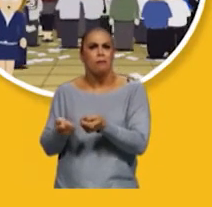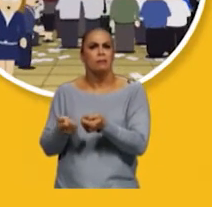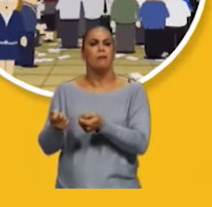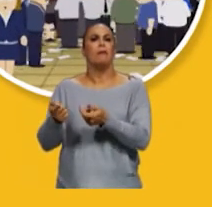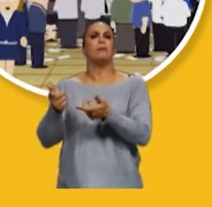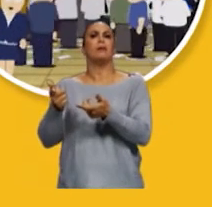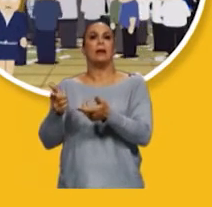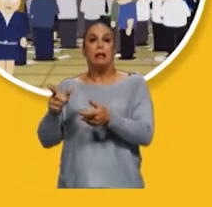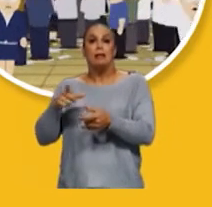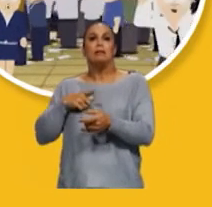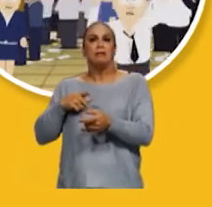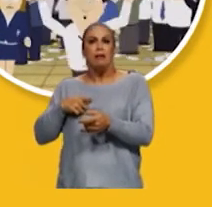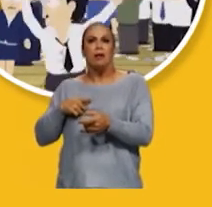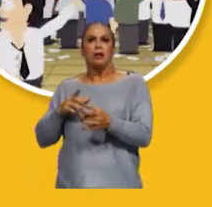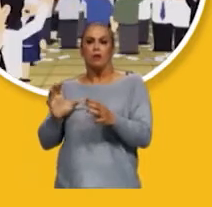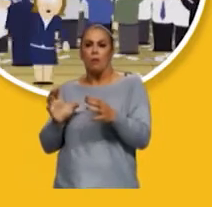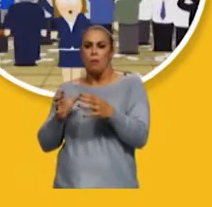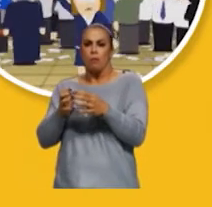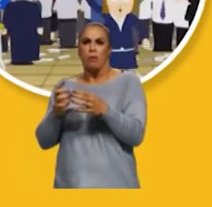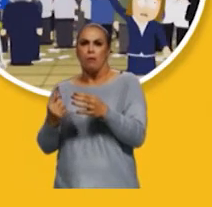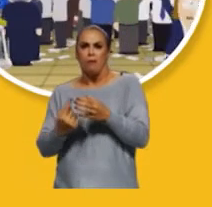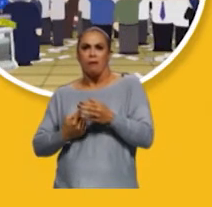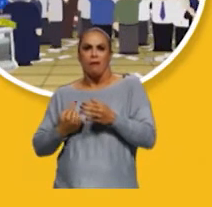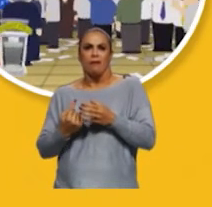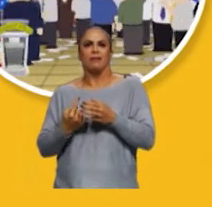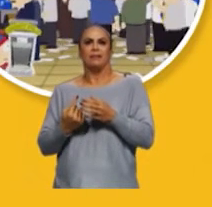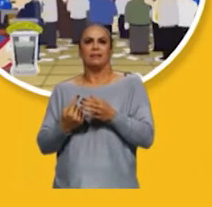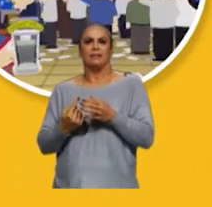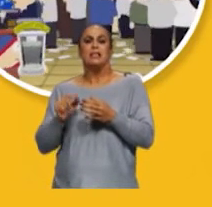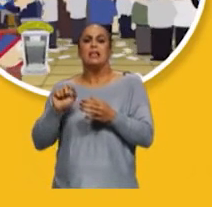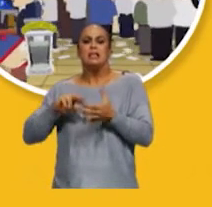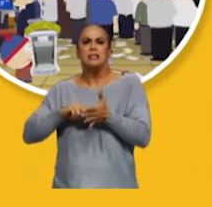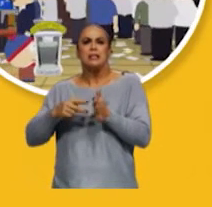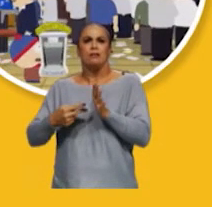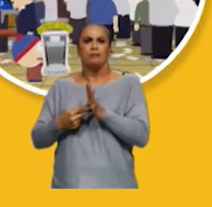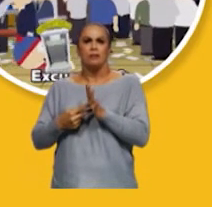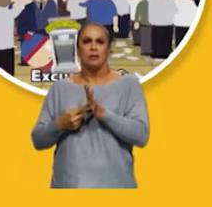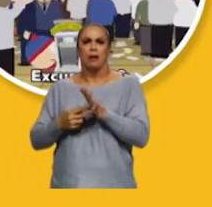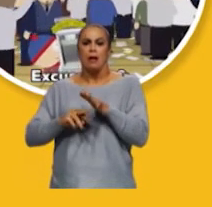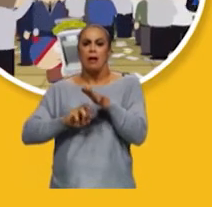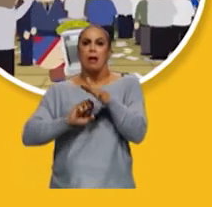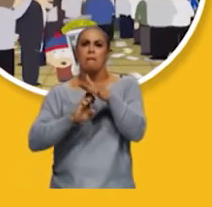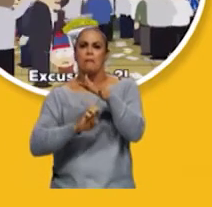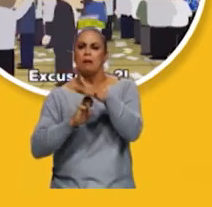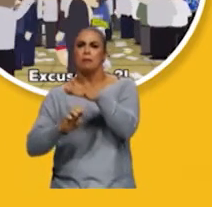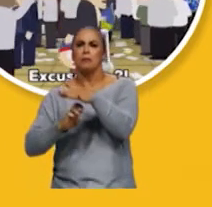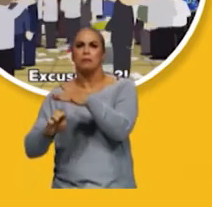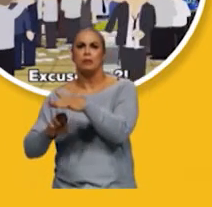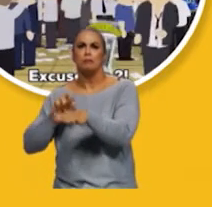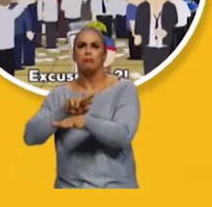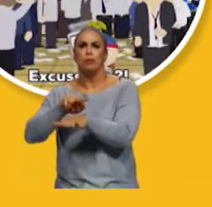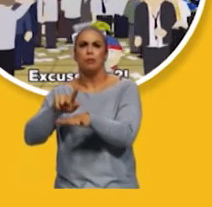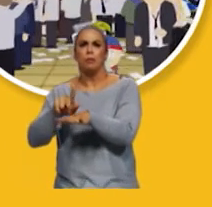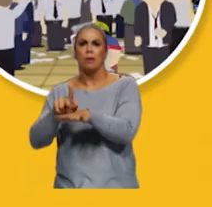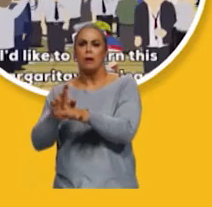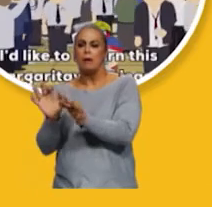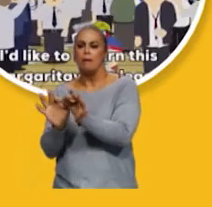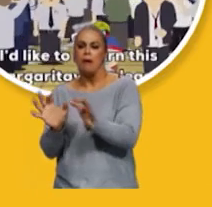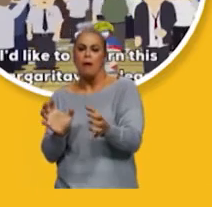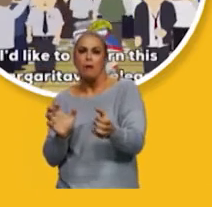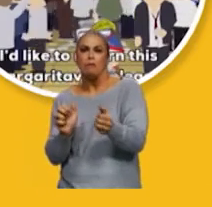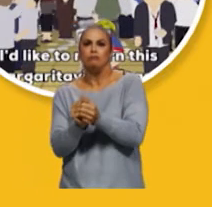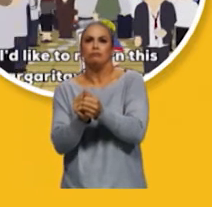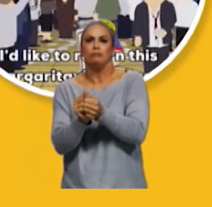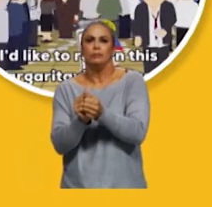dos monopólios, ou seja, empresas que se organizam para dominar um determinado setor da